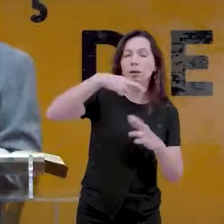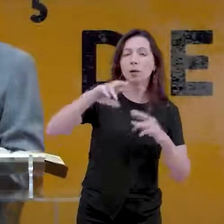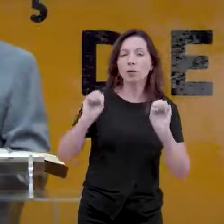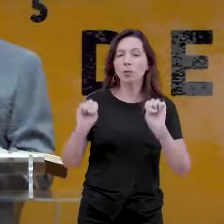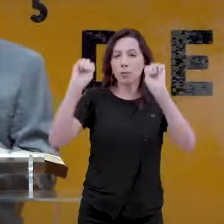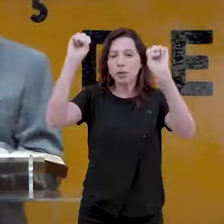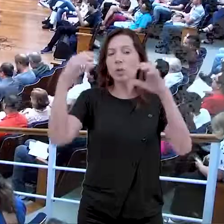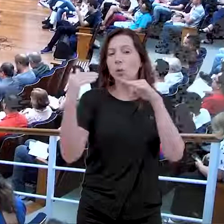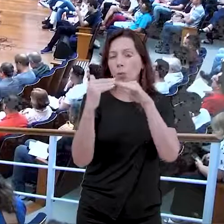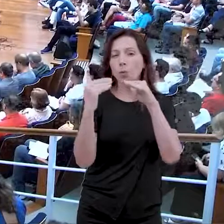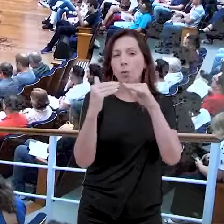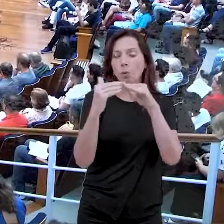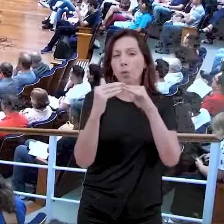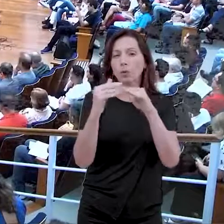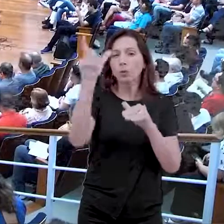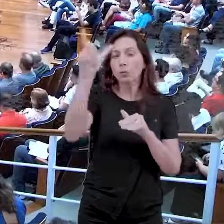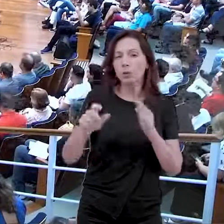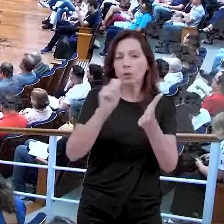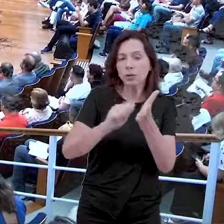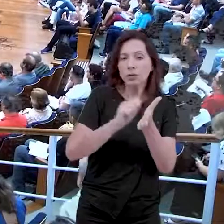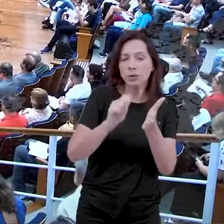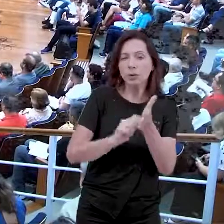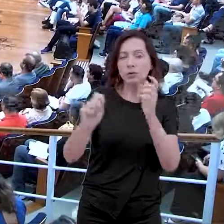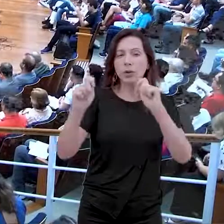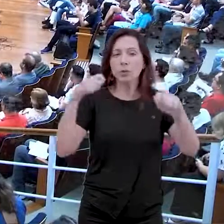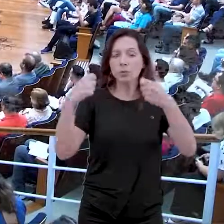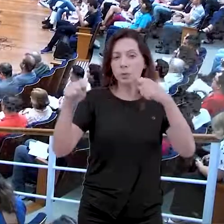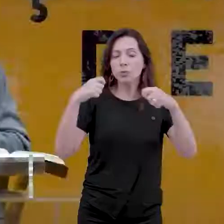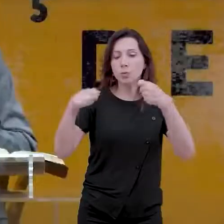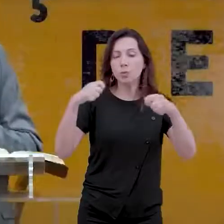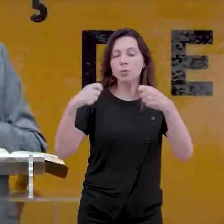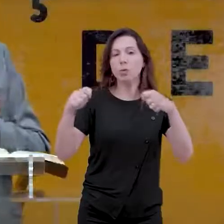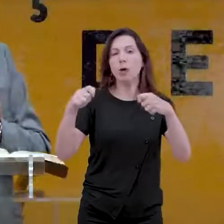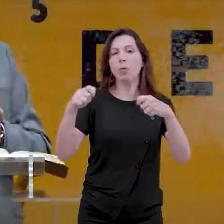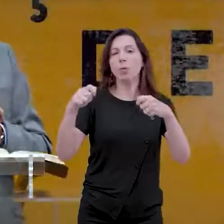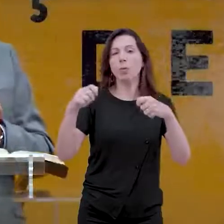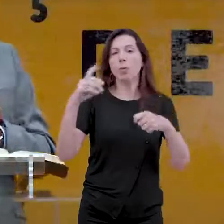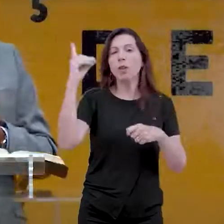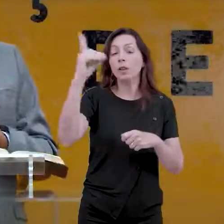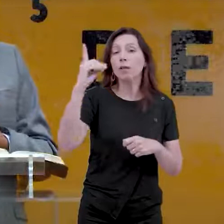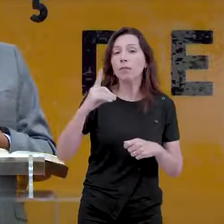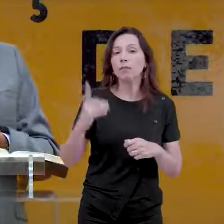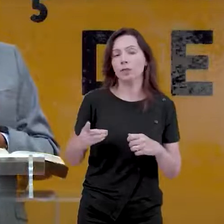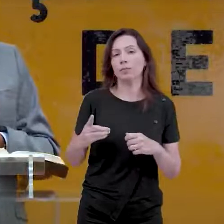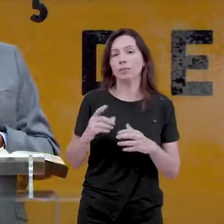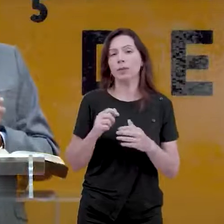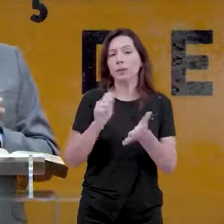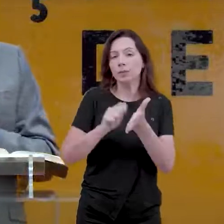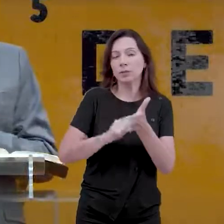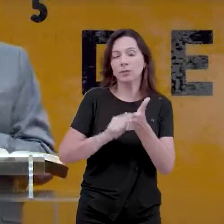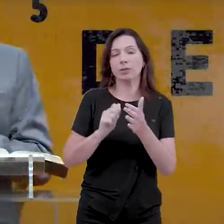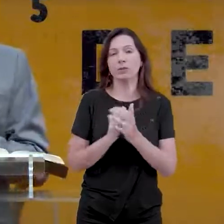outros irmãos, posteriormente, como Spurgeon, atribuíram esse salmo a Davi, quando ele